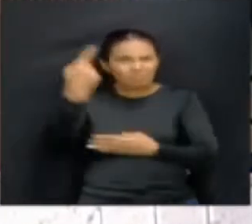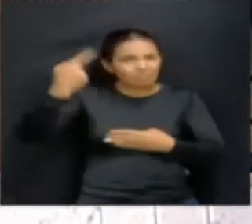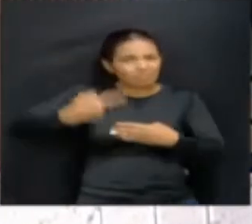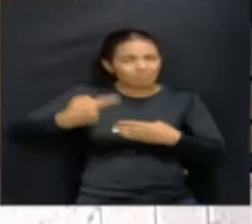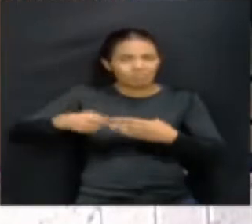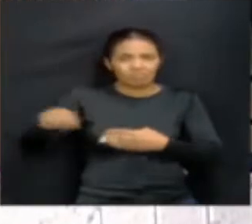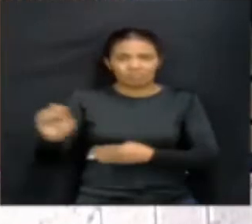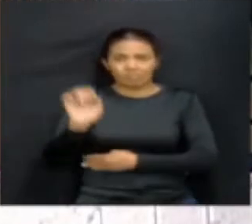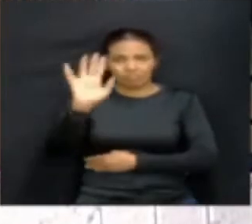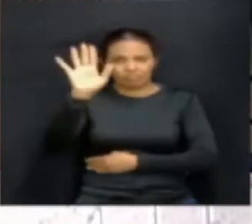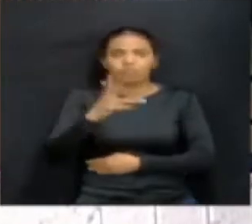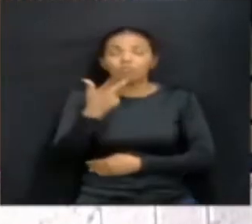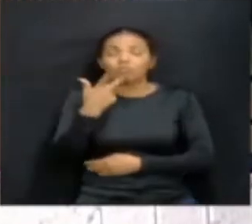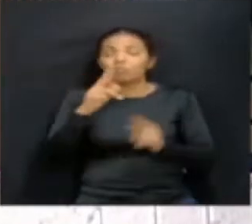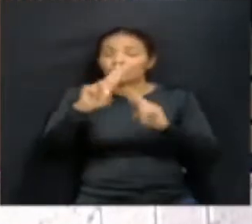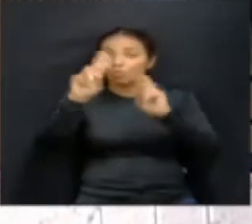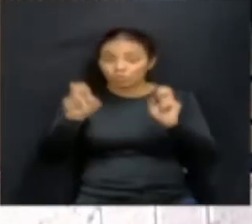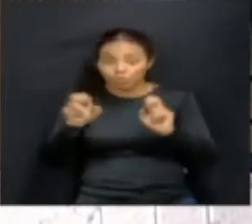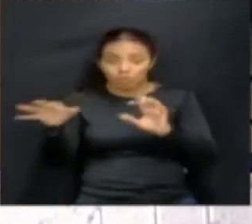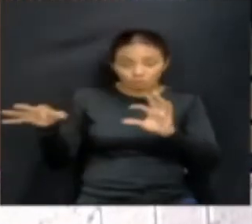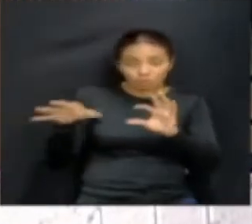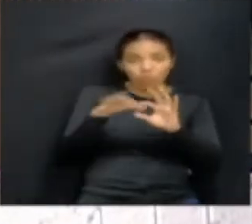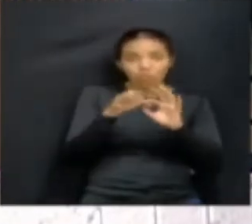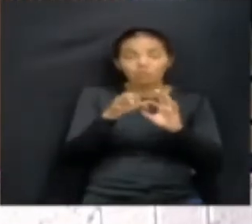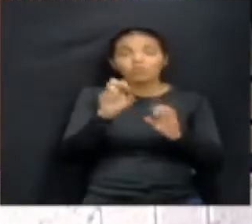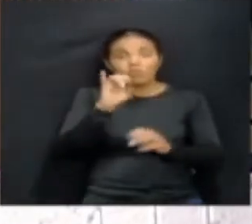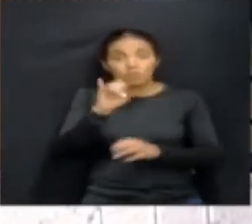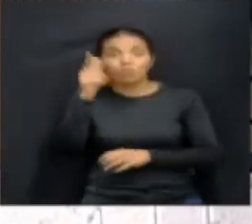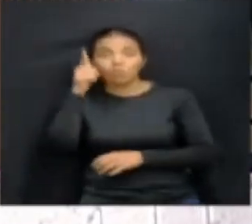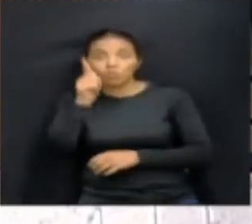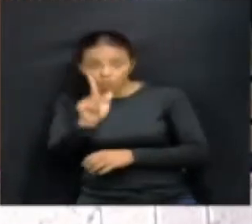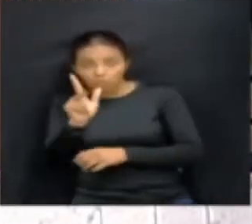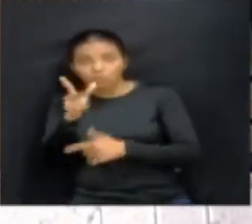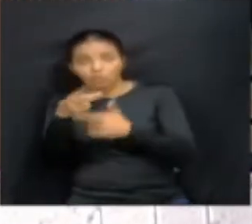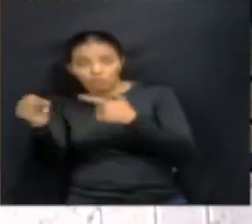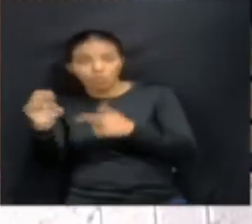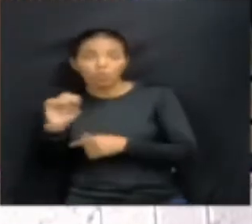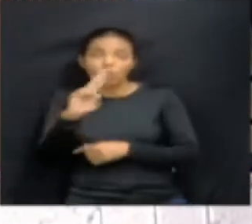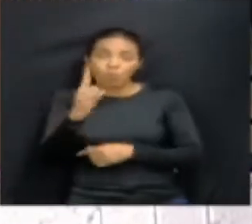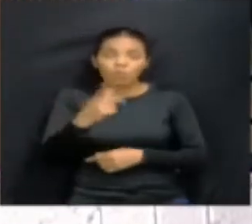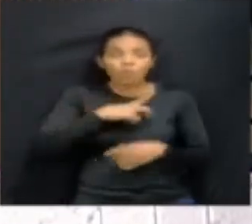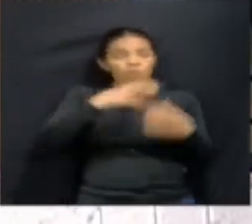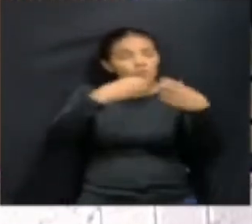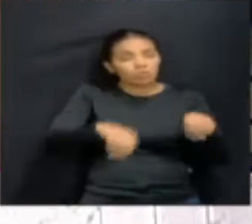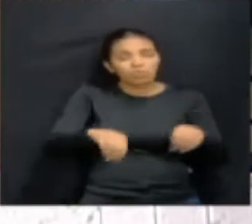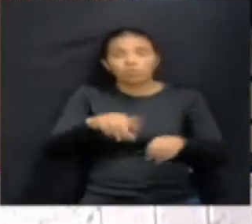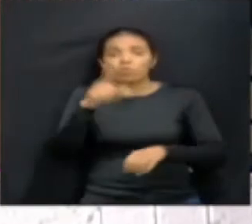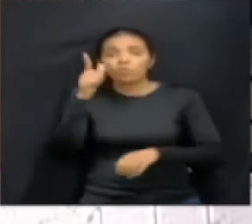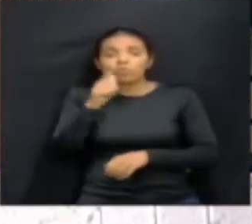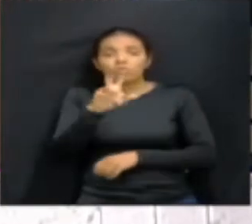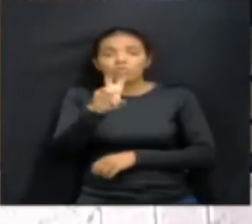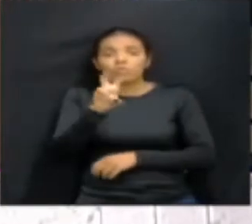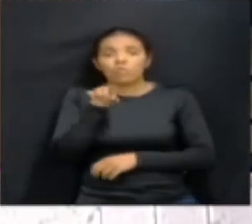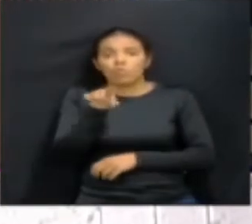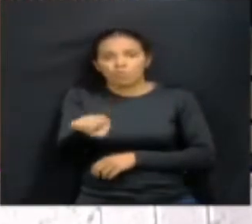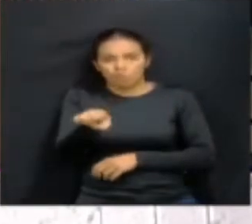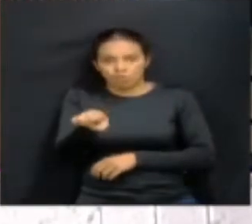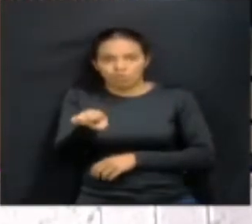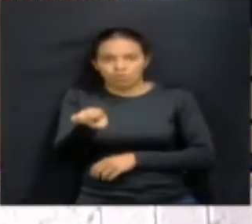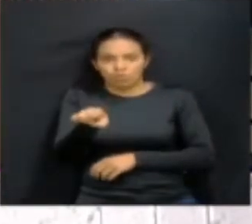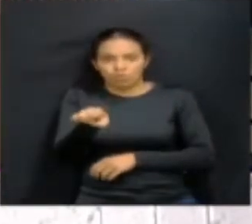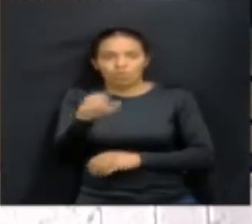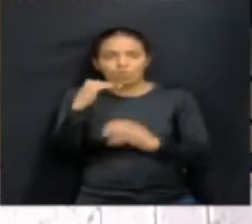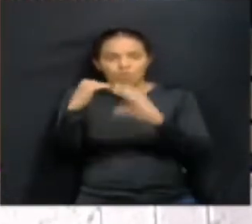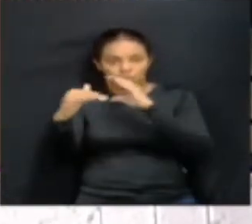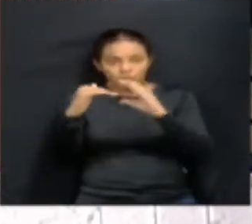que somos sócios no sucesso ou no fracasso pois receber os cinco mil e-mails podia ter recebido 30 não responder algum e não